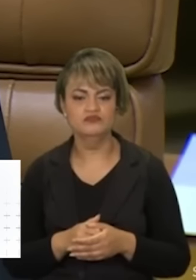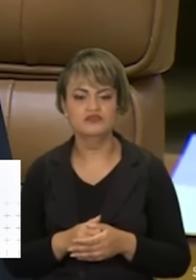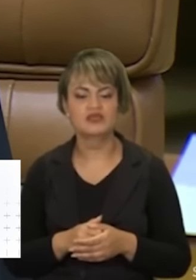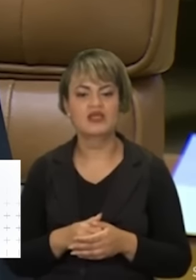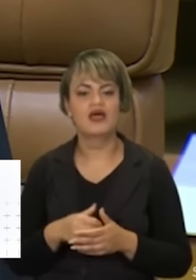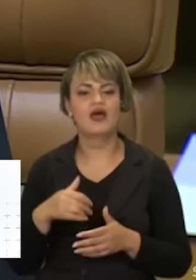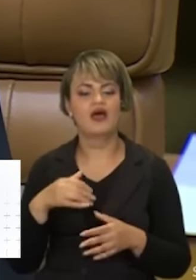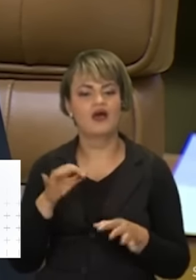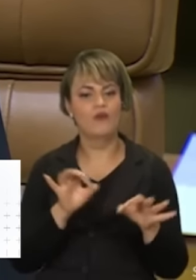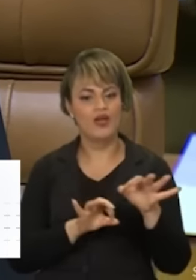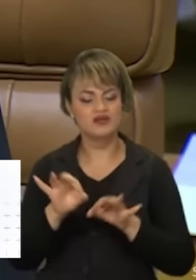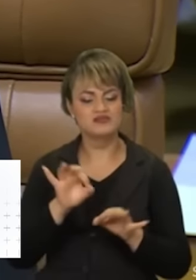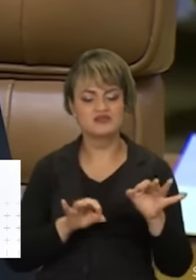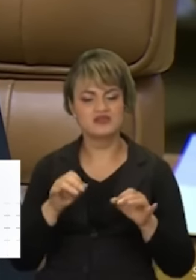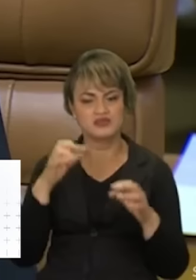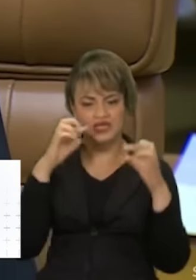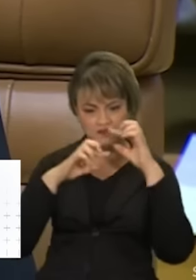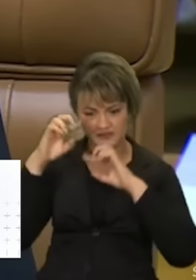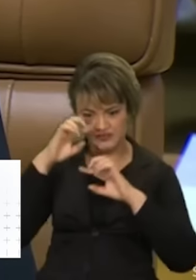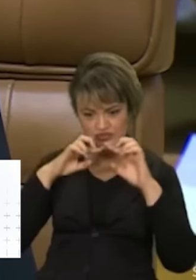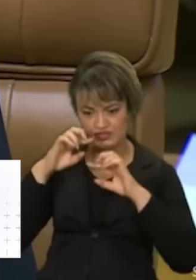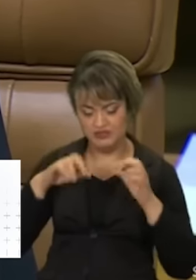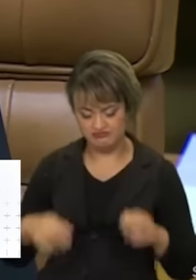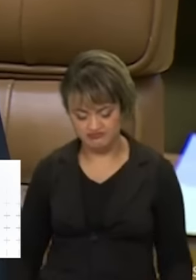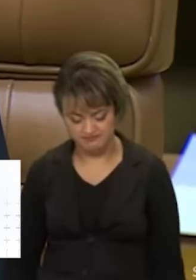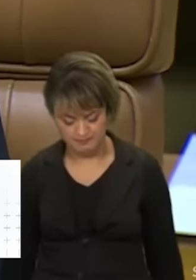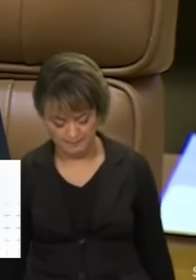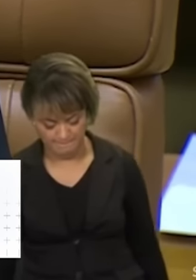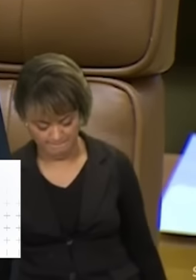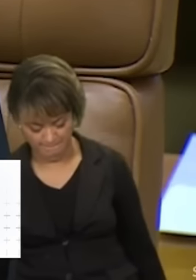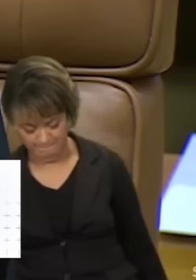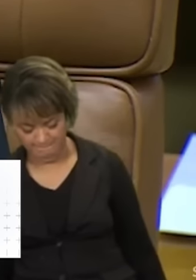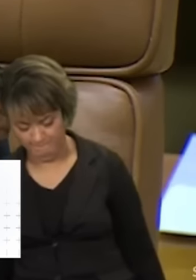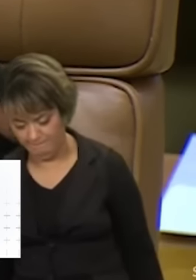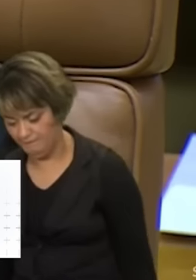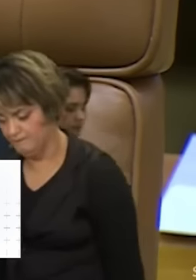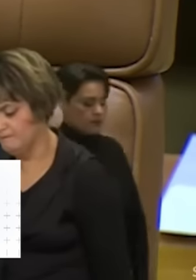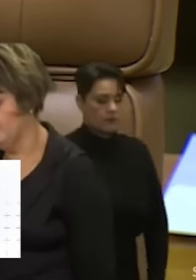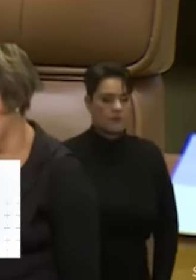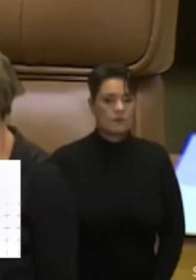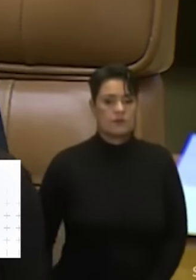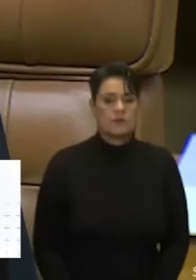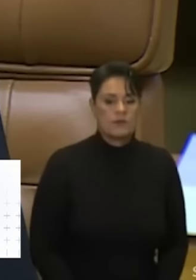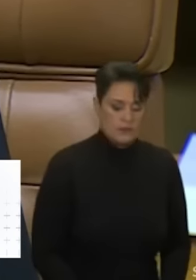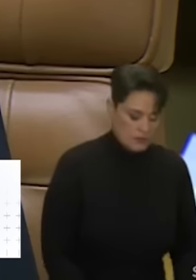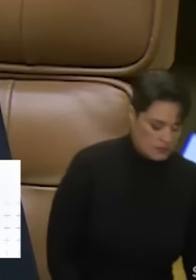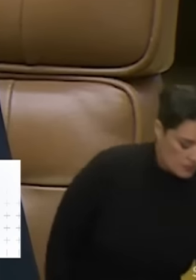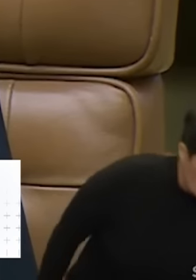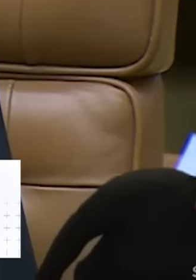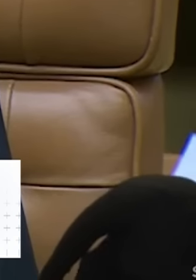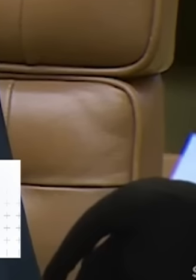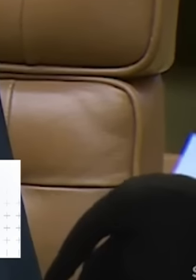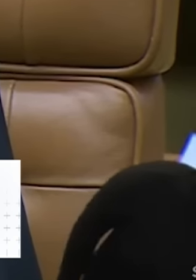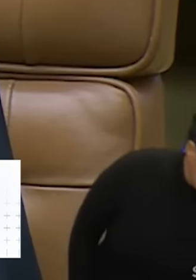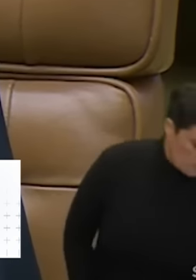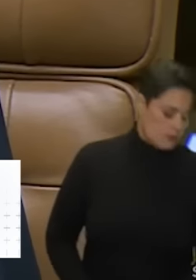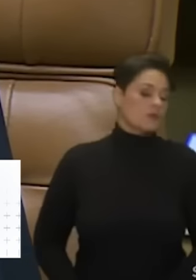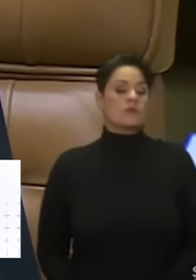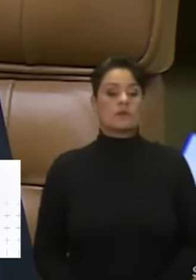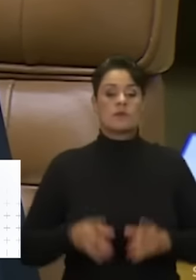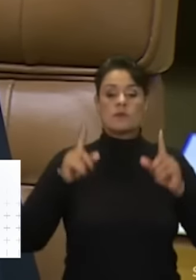condução das investigações por parte do eminente ministro tem sido pautada pela legalidade, pelo respeito aos direitos